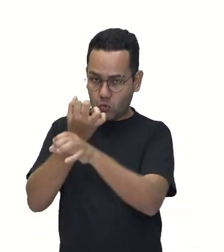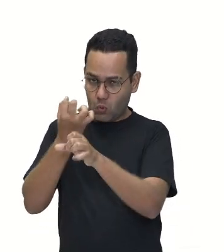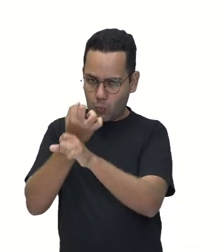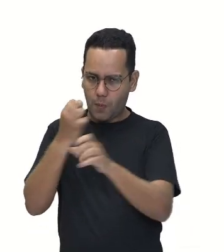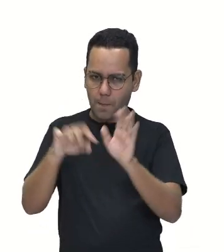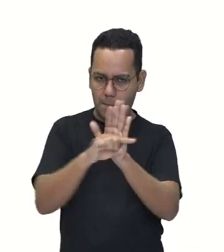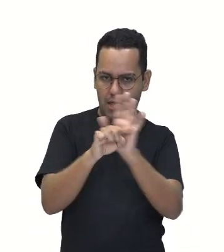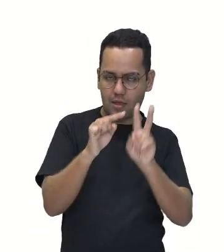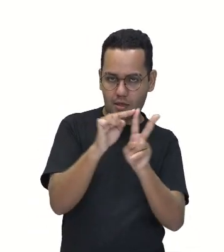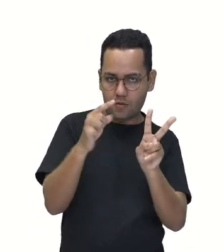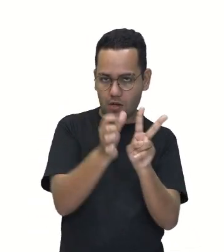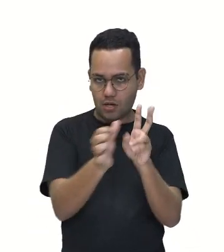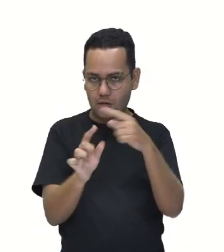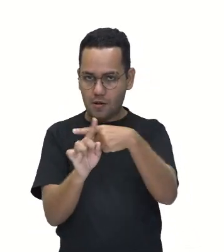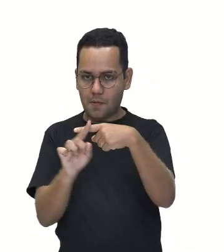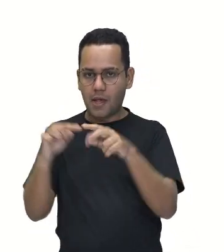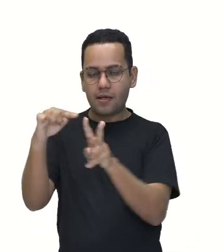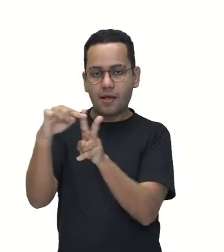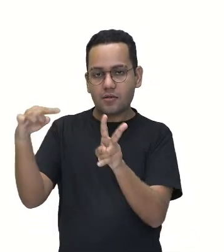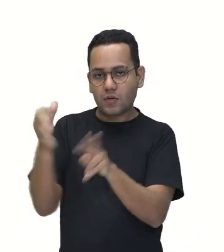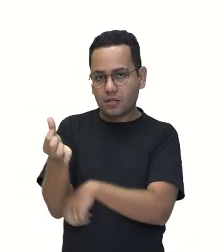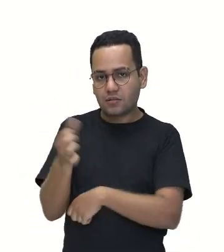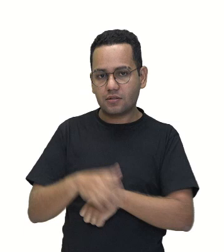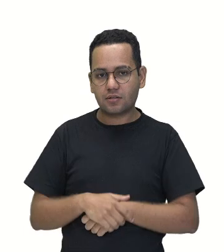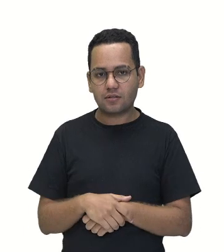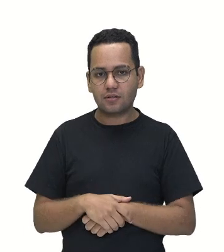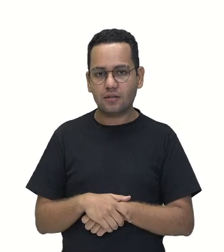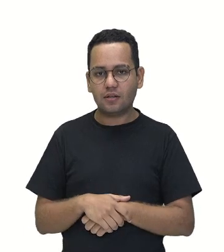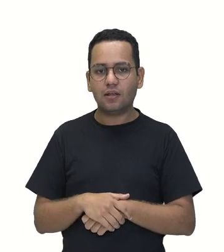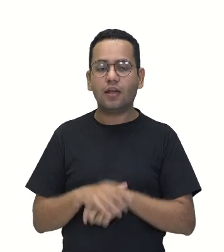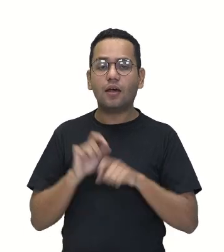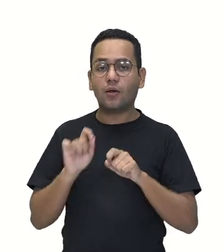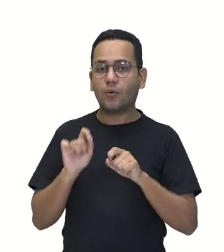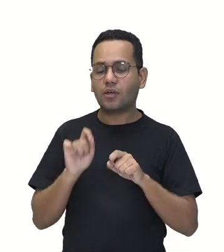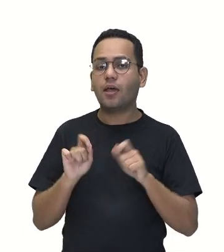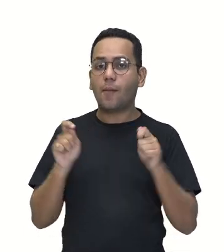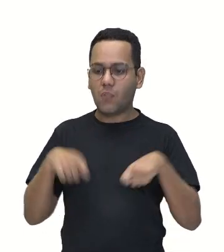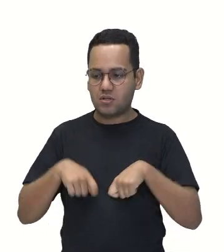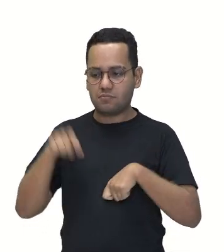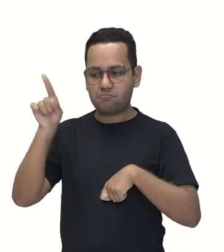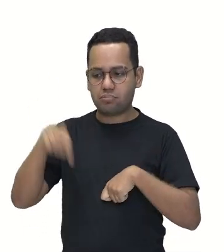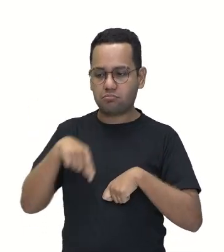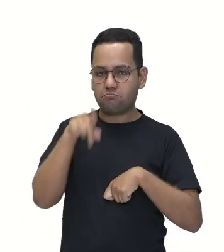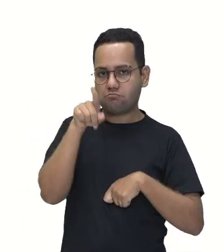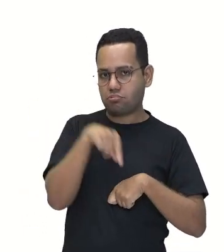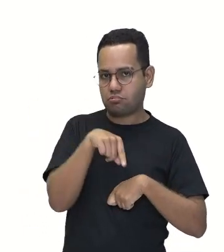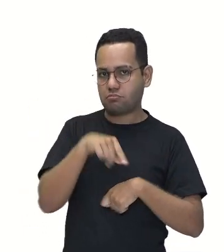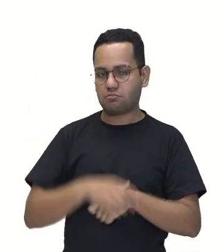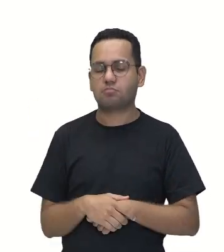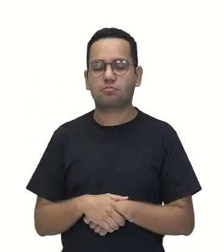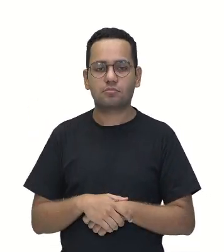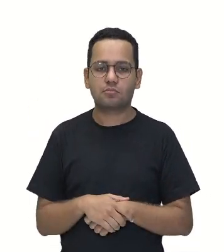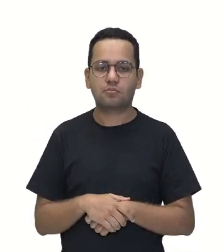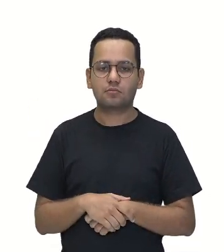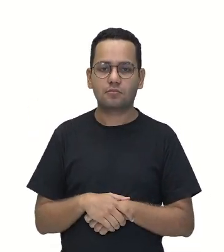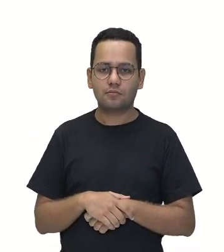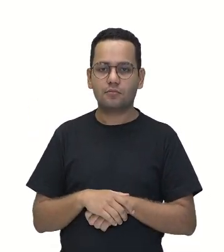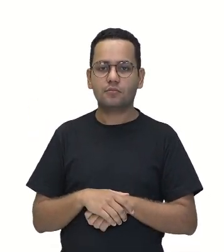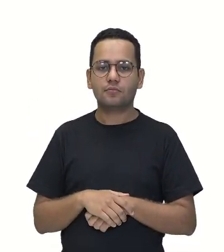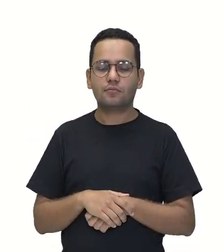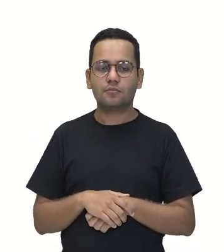ra 6 esses valores aqui eles são simétricos ou seja o meu resultado